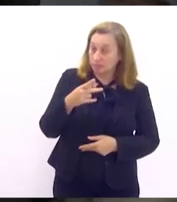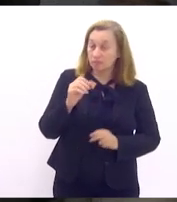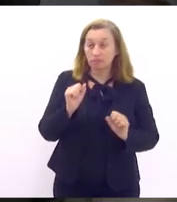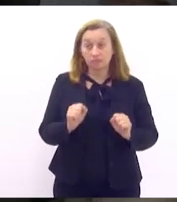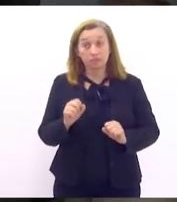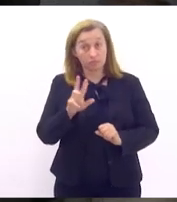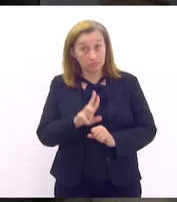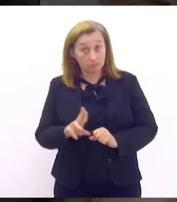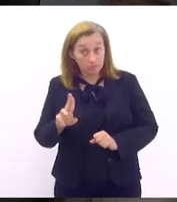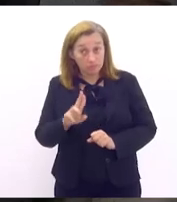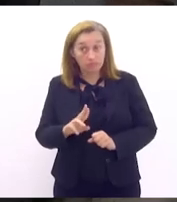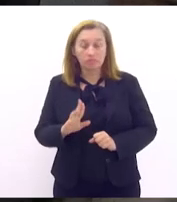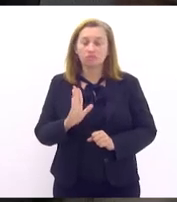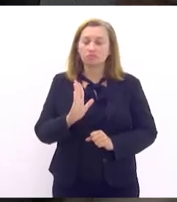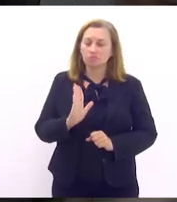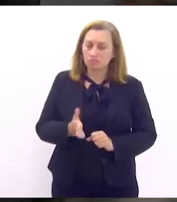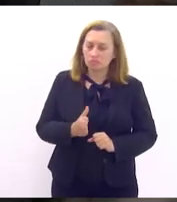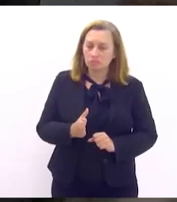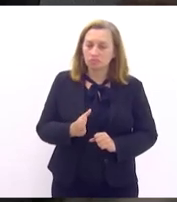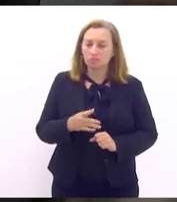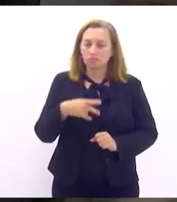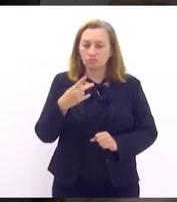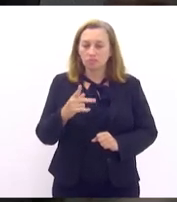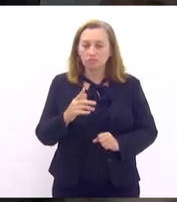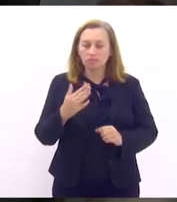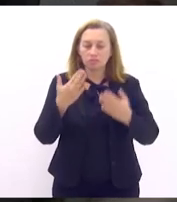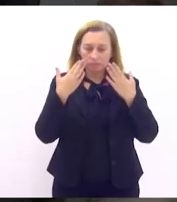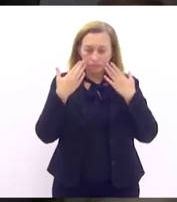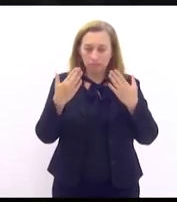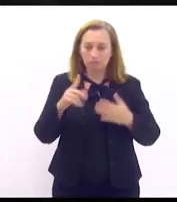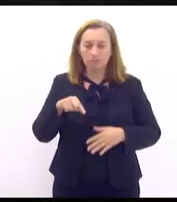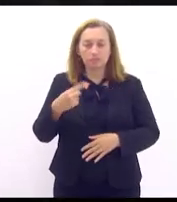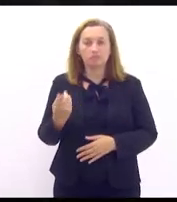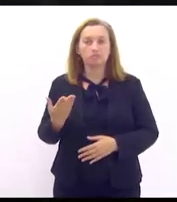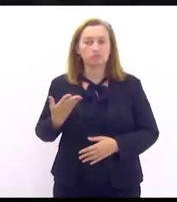utilizar já foram apresentados.